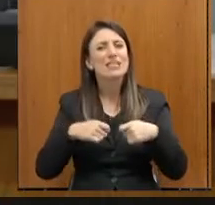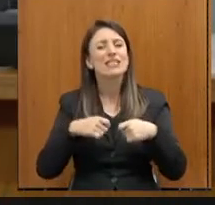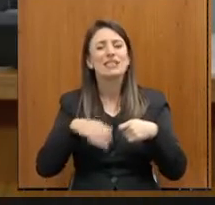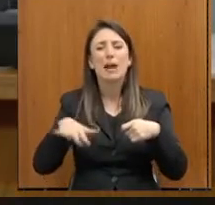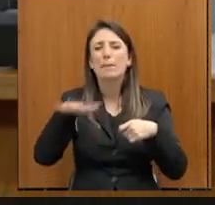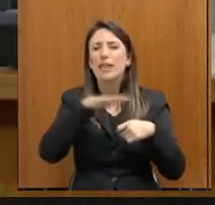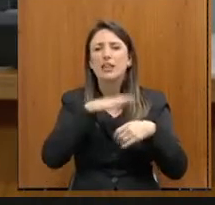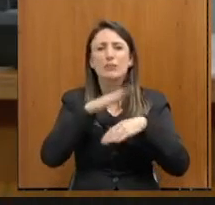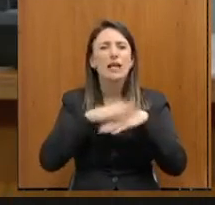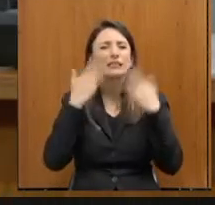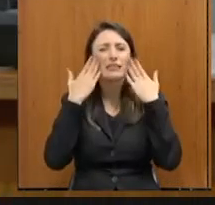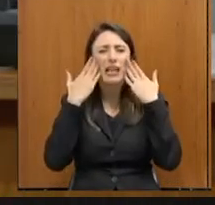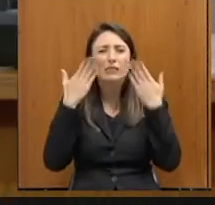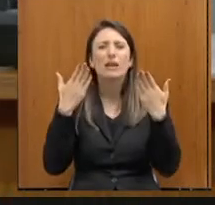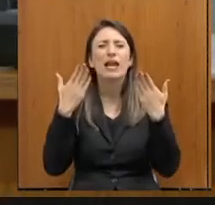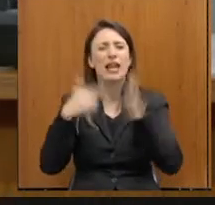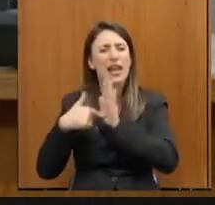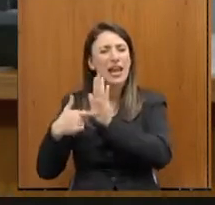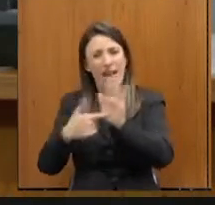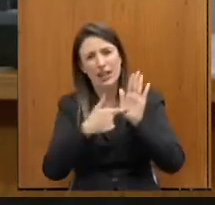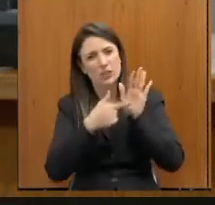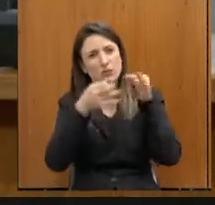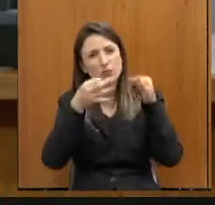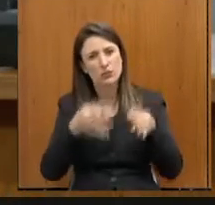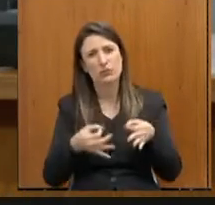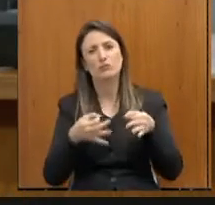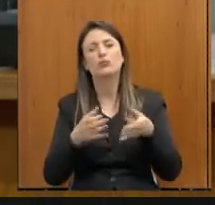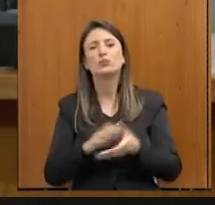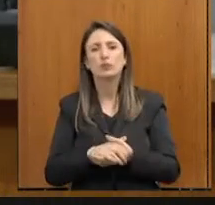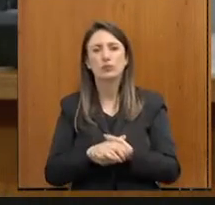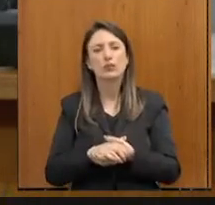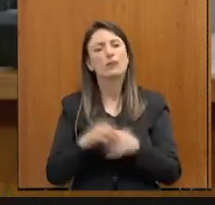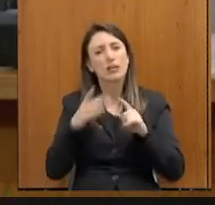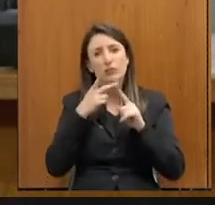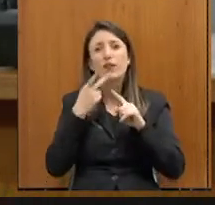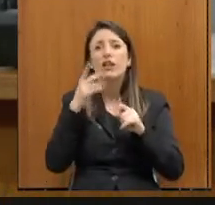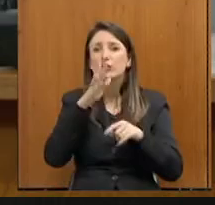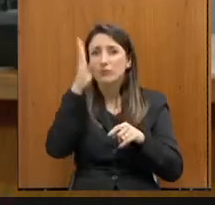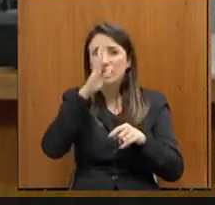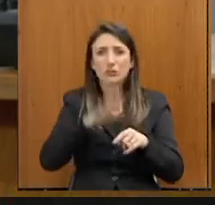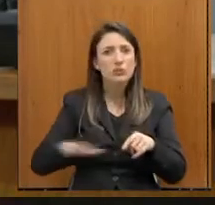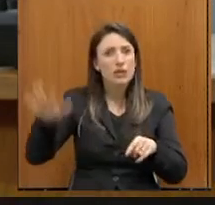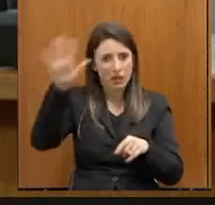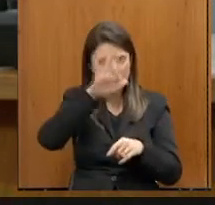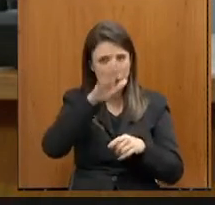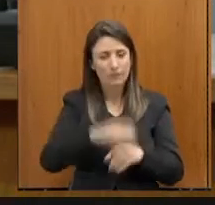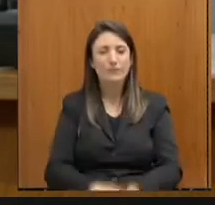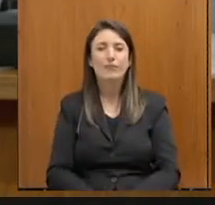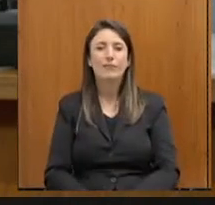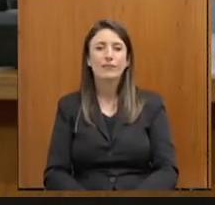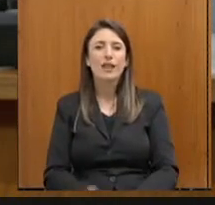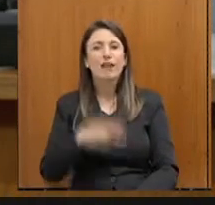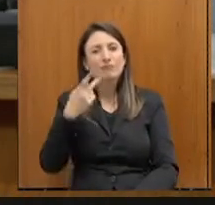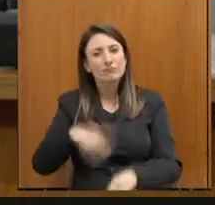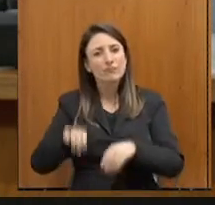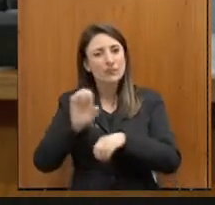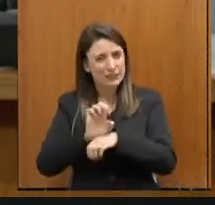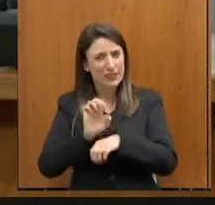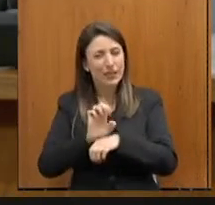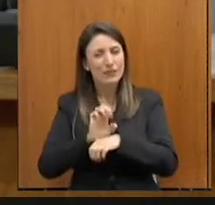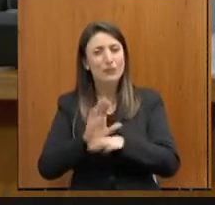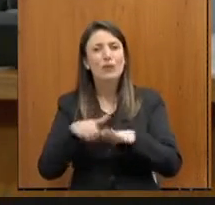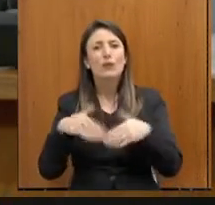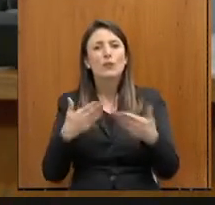a isso é em mídia nacional é obviamente é no estado quando a gente